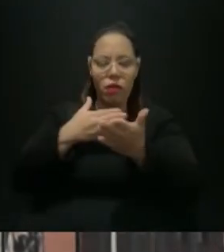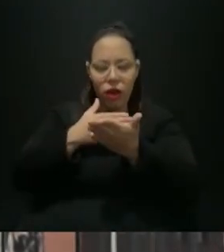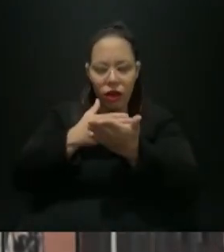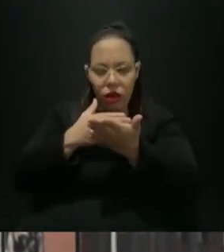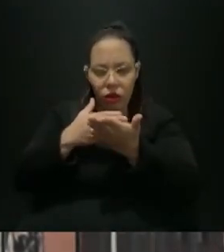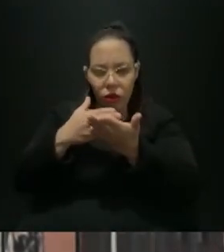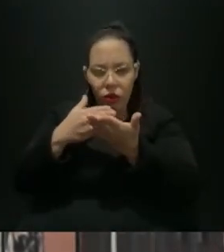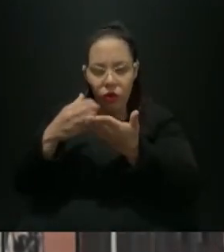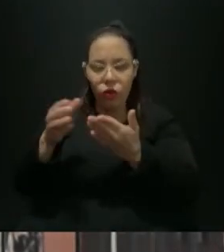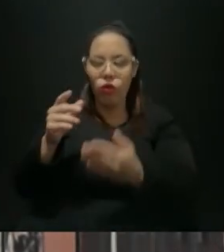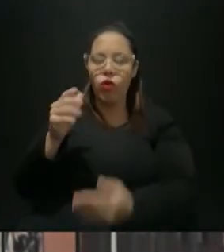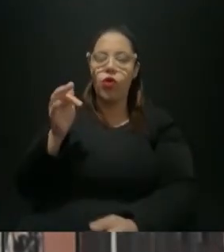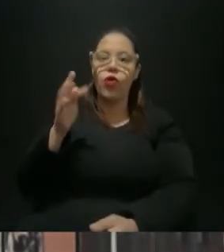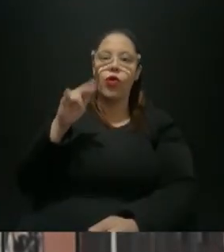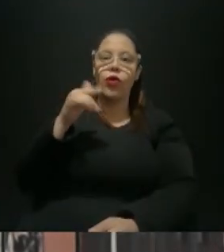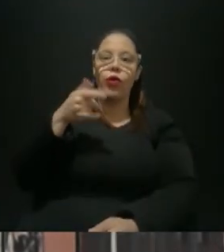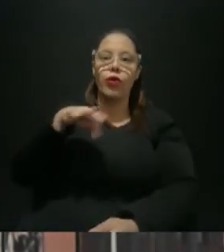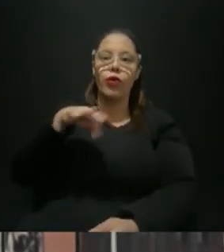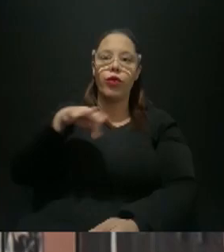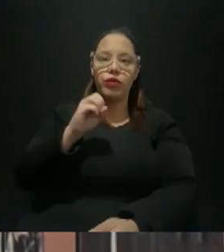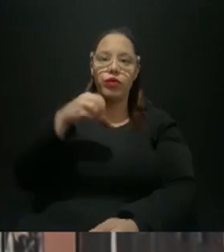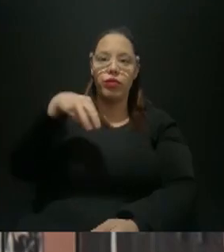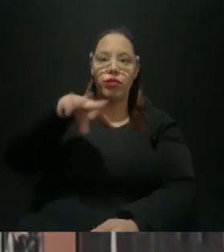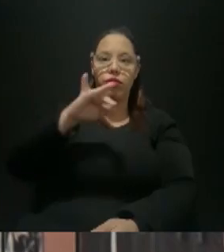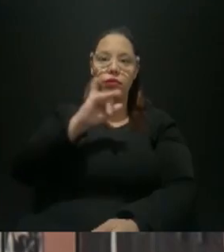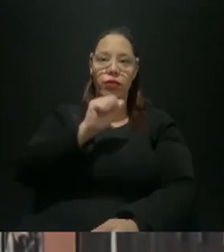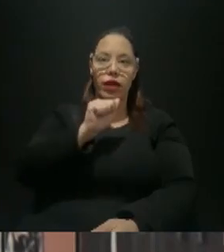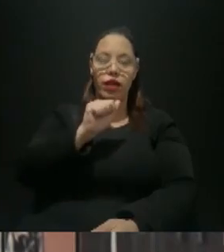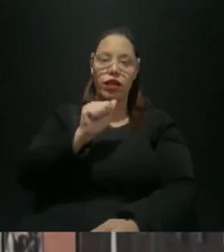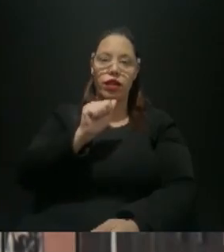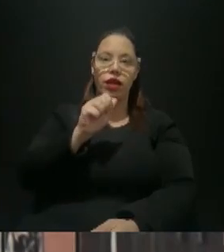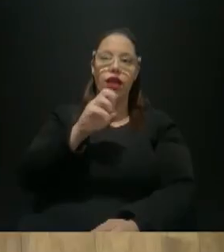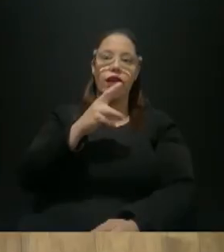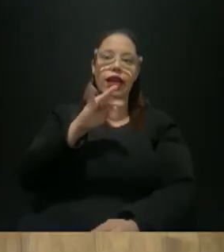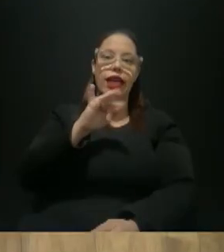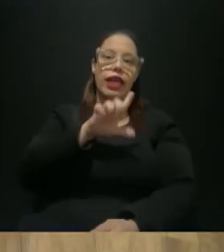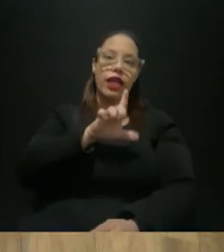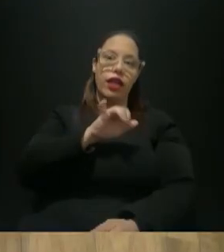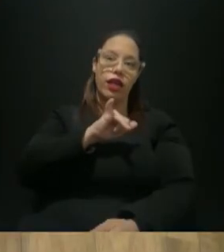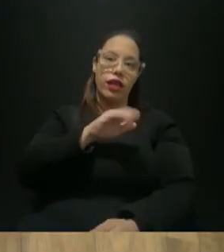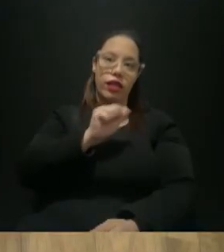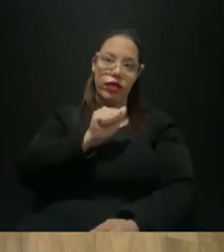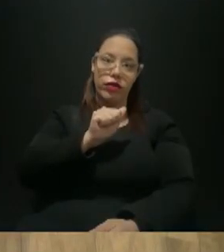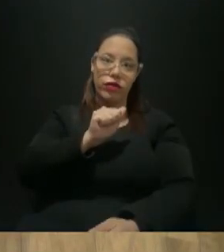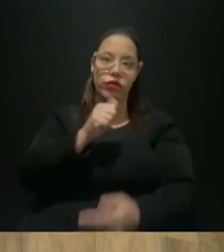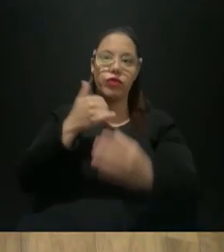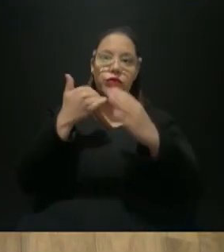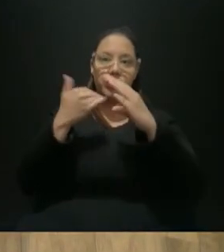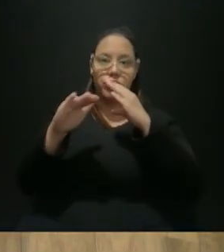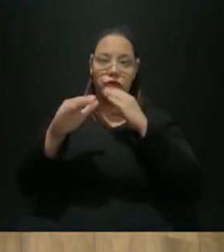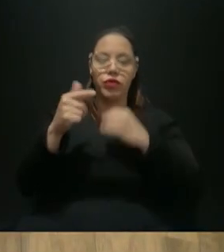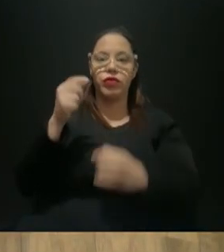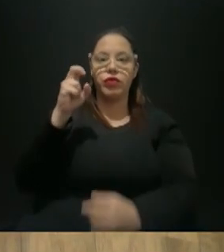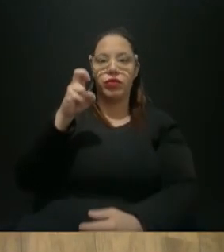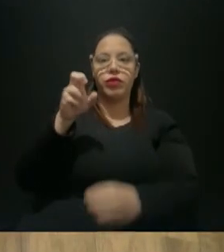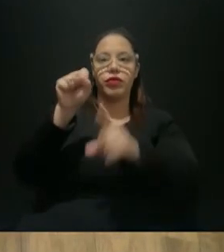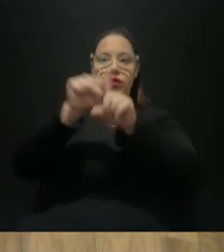Fundação Maria Cecília Souto Vidigal. Ele foi lançado no último dia 5 de agosto. Vamos